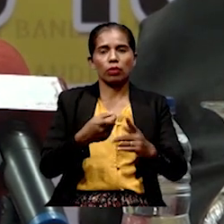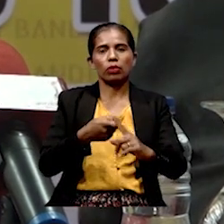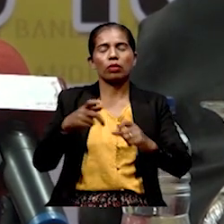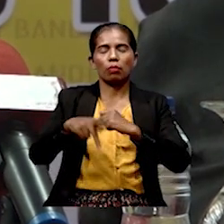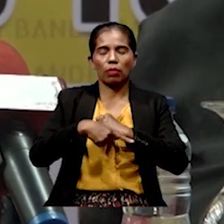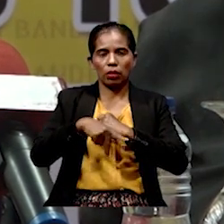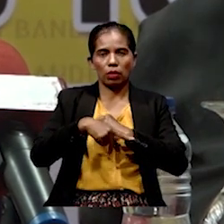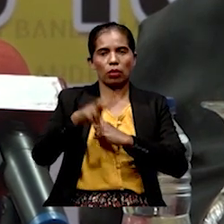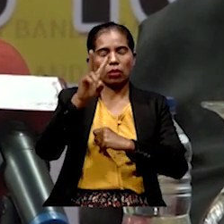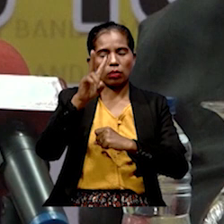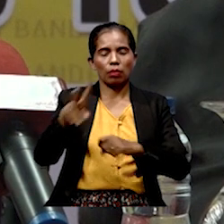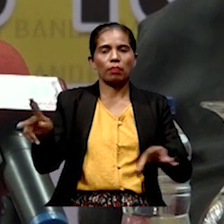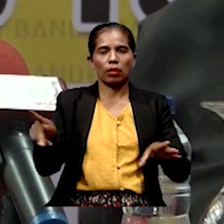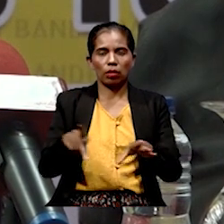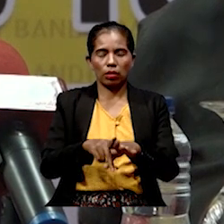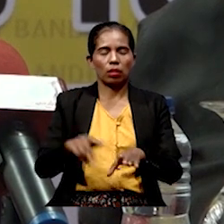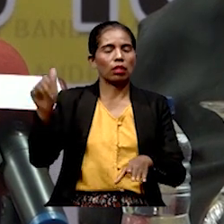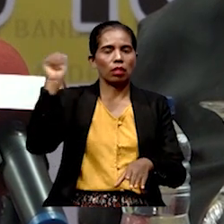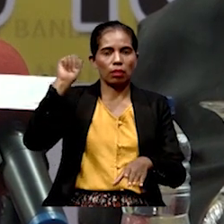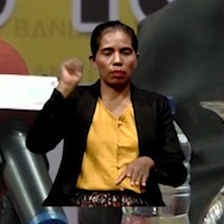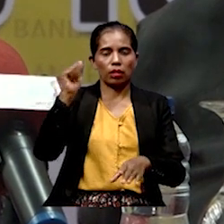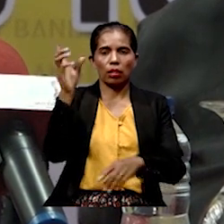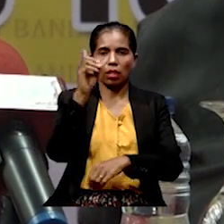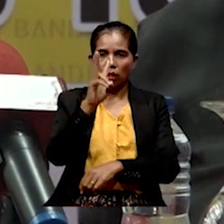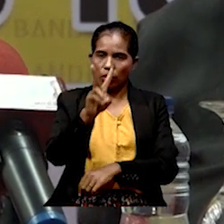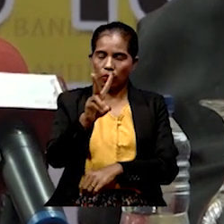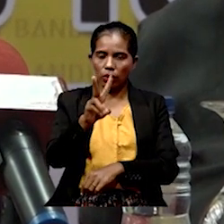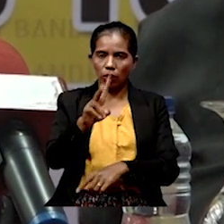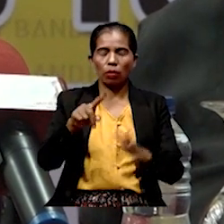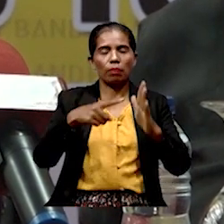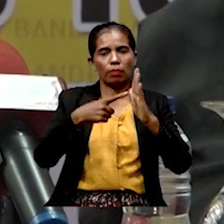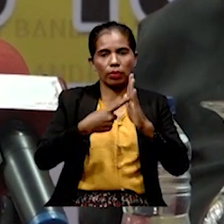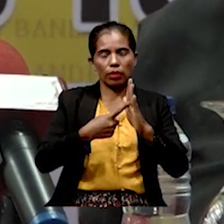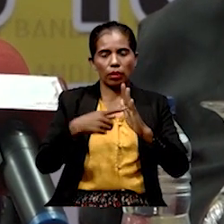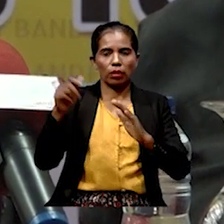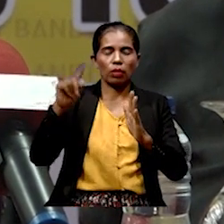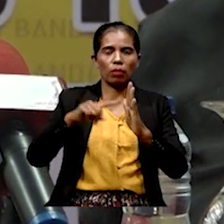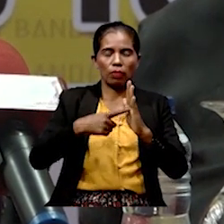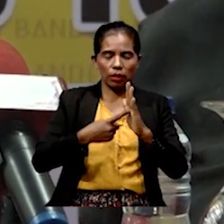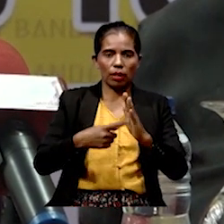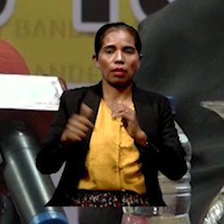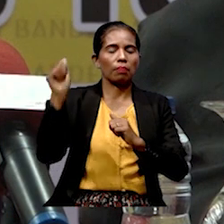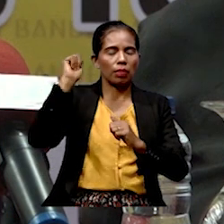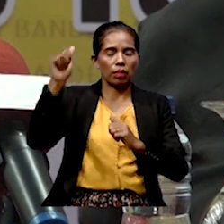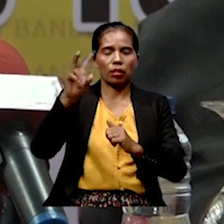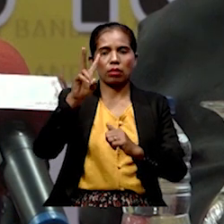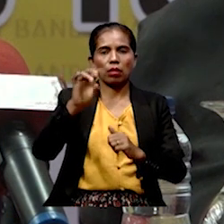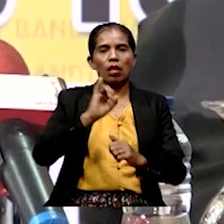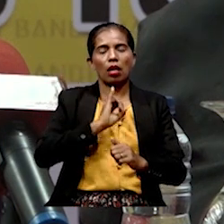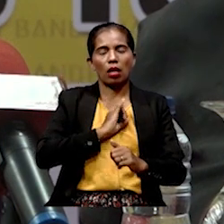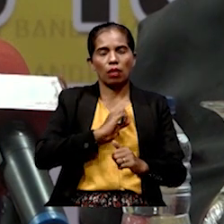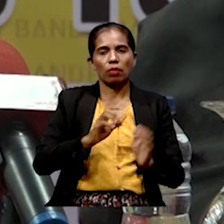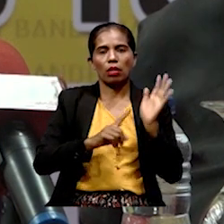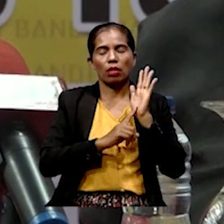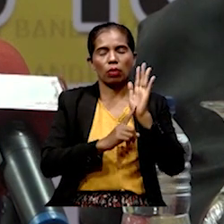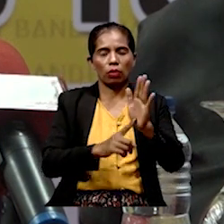Ruani, nebe participa e a campanha da Rua, Cajahu Quedas e a campanha da Laulu, hao hato hao ni